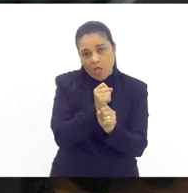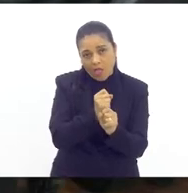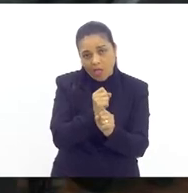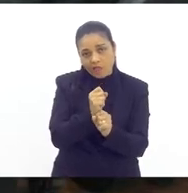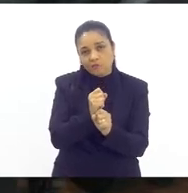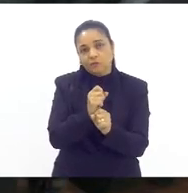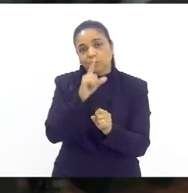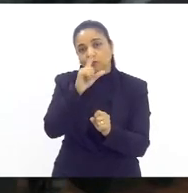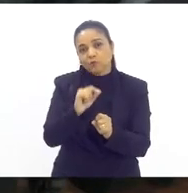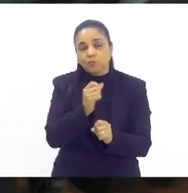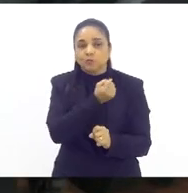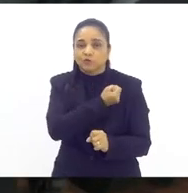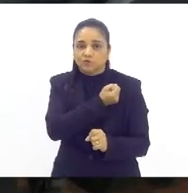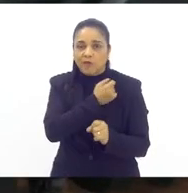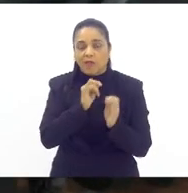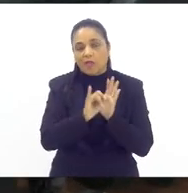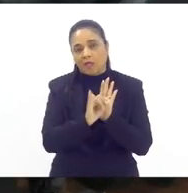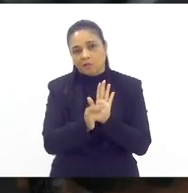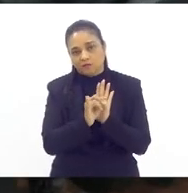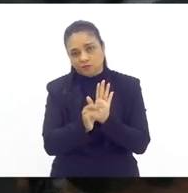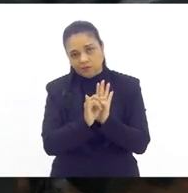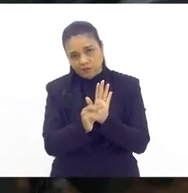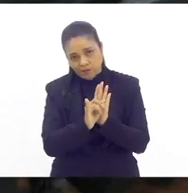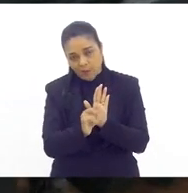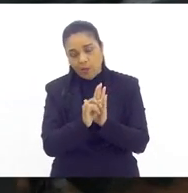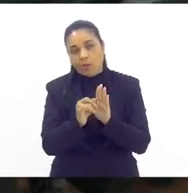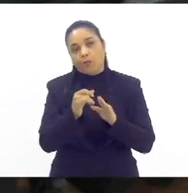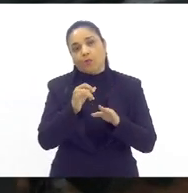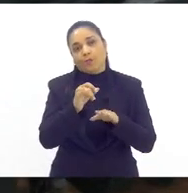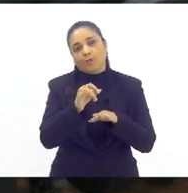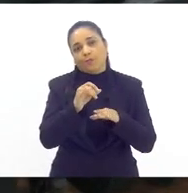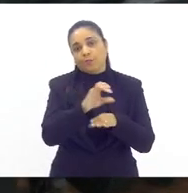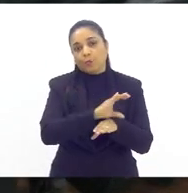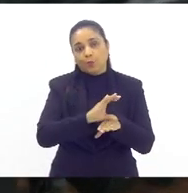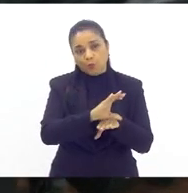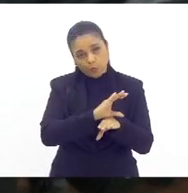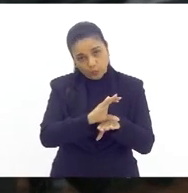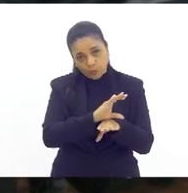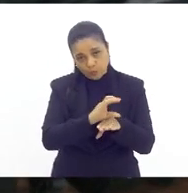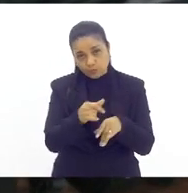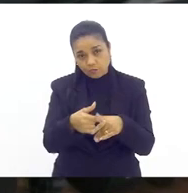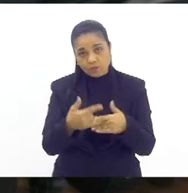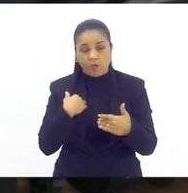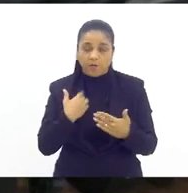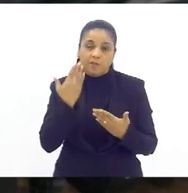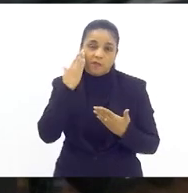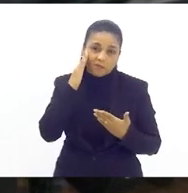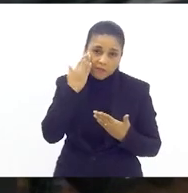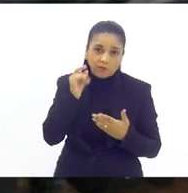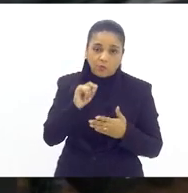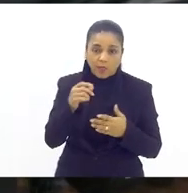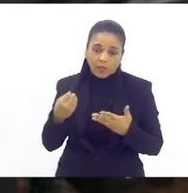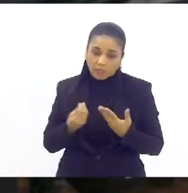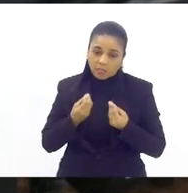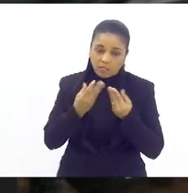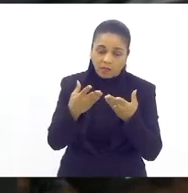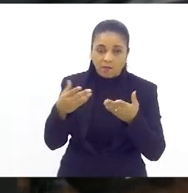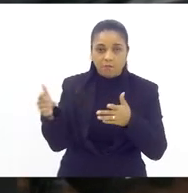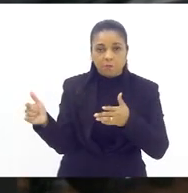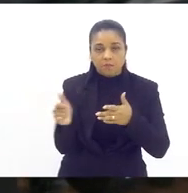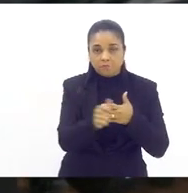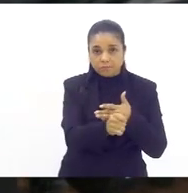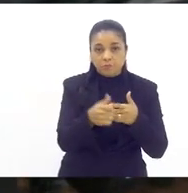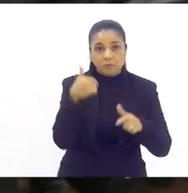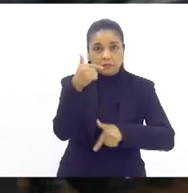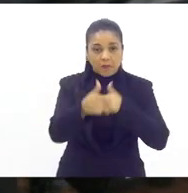número de vagas por edital para essa modalidade concomitante que no nosso entendimento é aquela que entrega para aquelas trabalhadora em